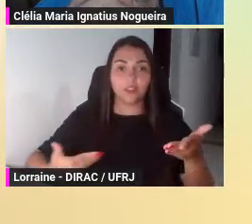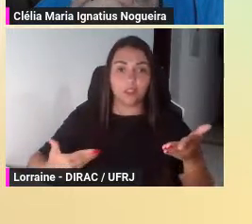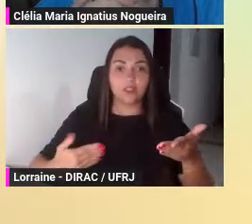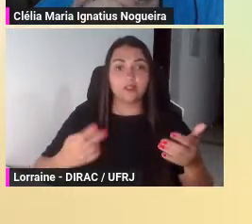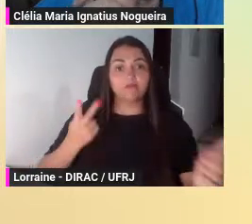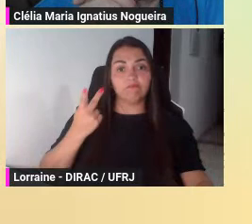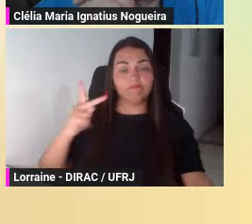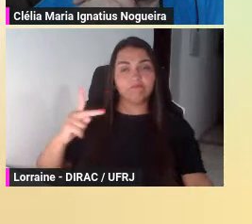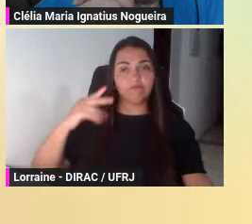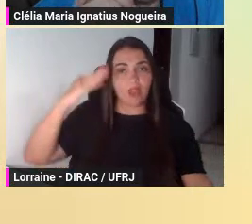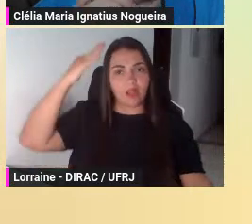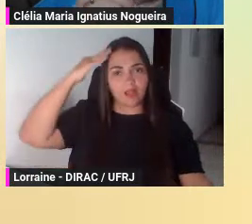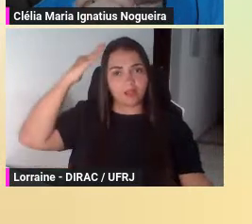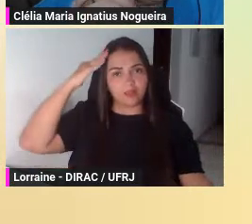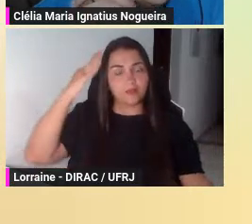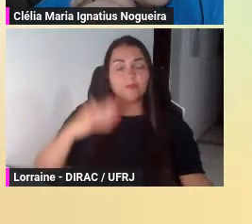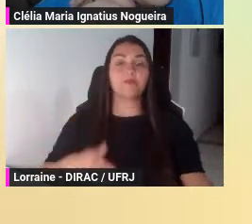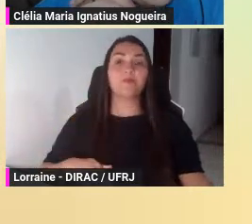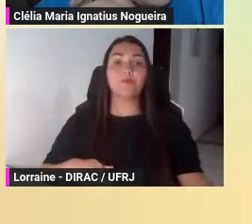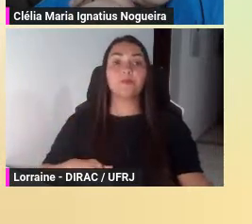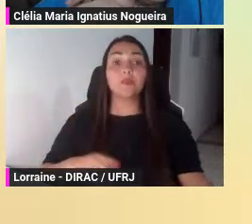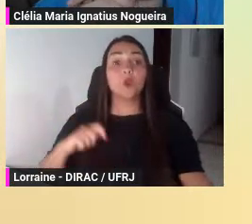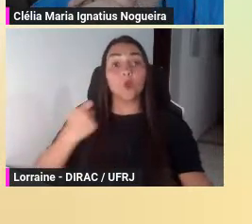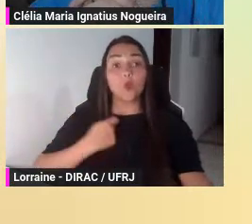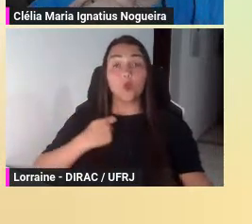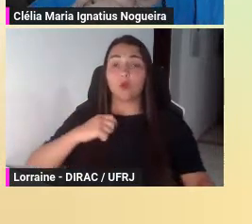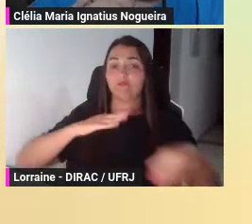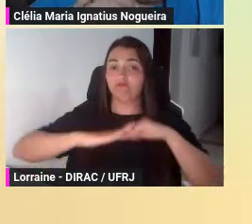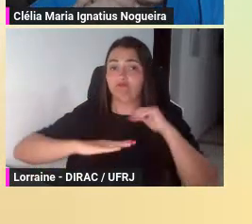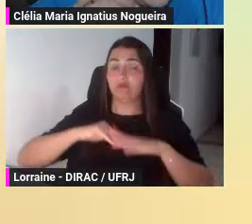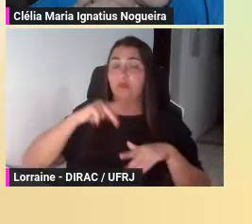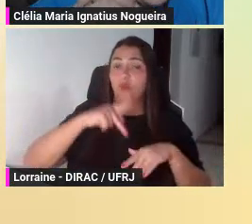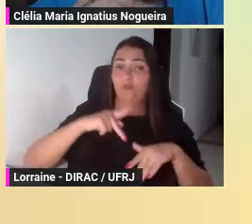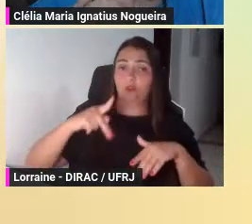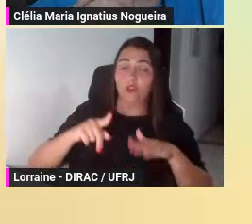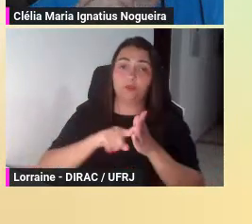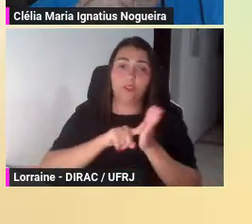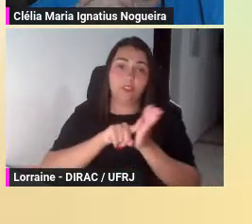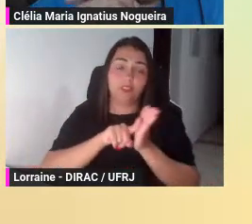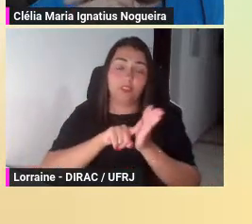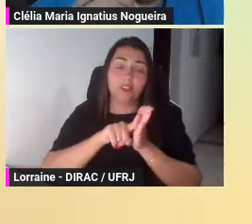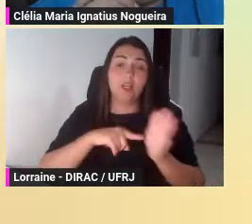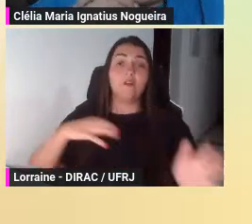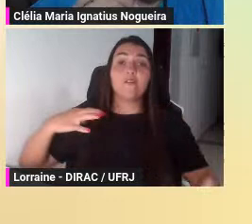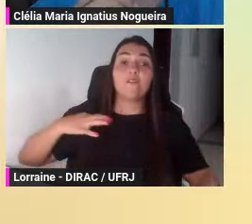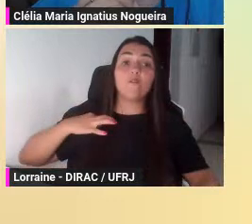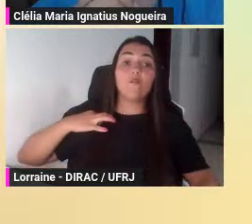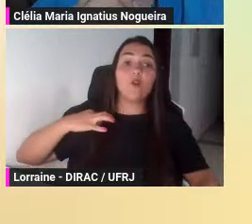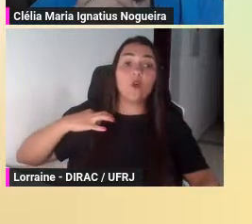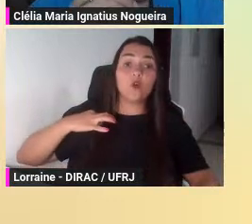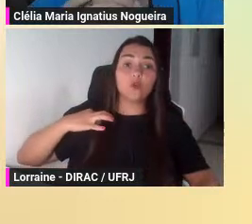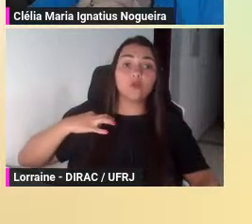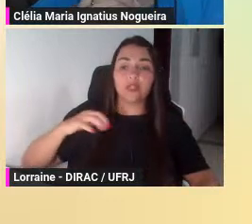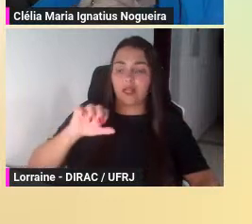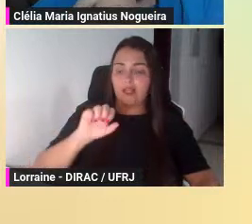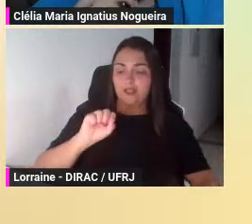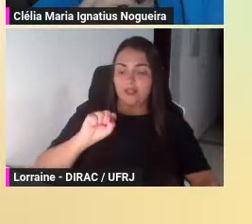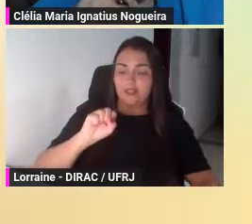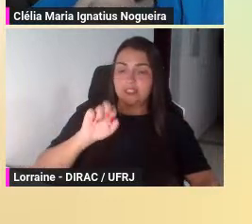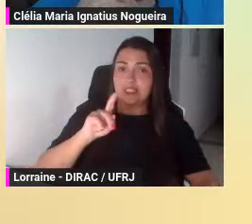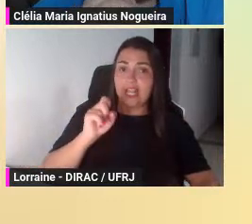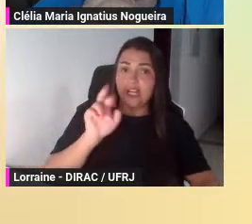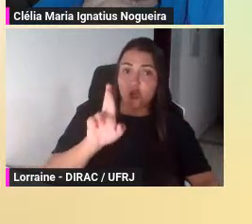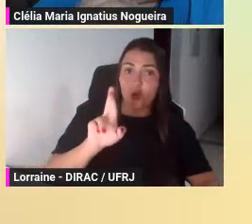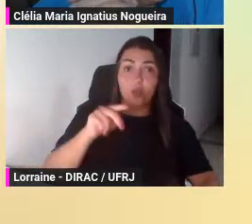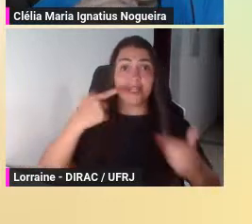Paraná. Sou uma professora pesquisadora voluntária sênior, quer dizer, trabalho de graça, né? E